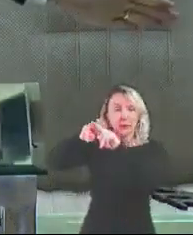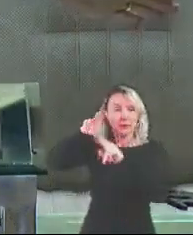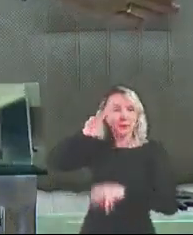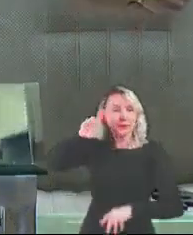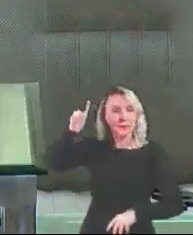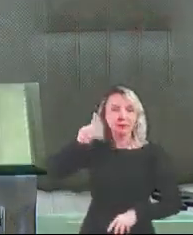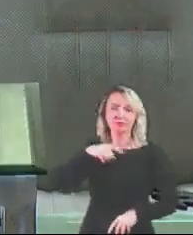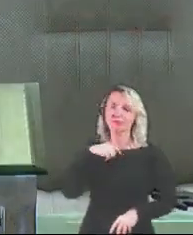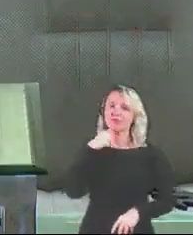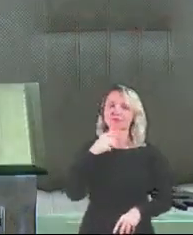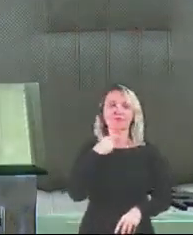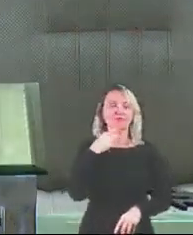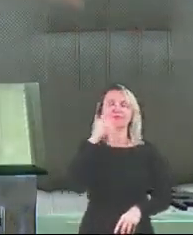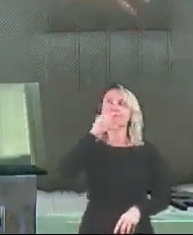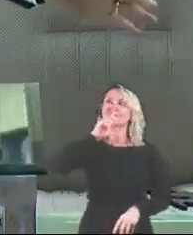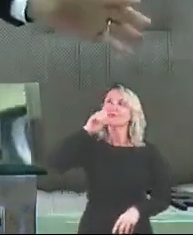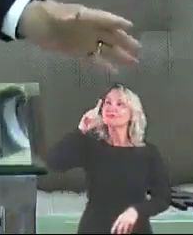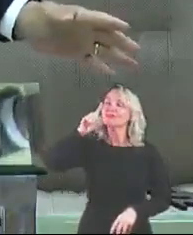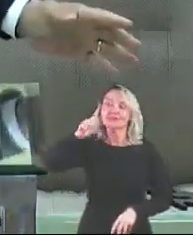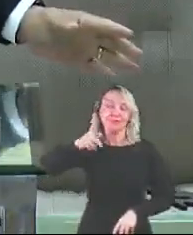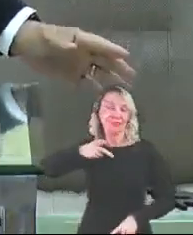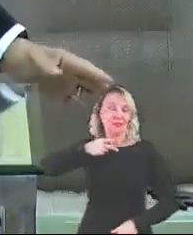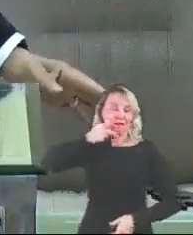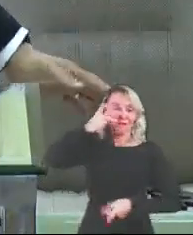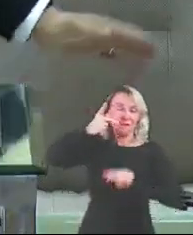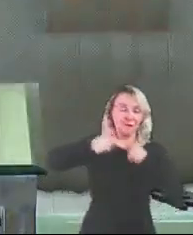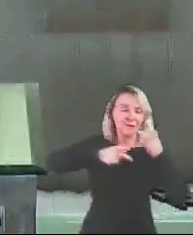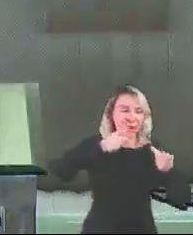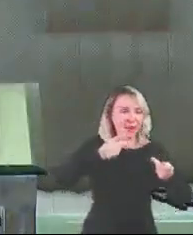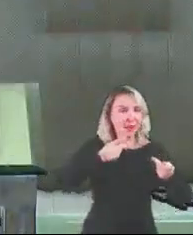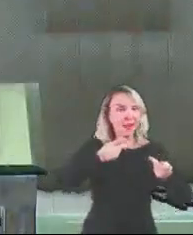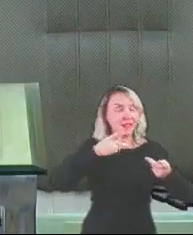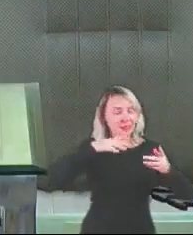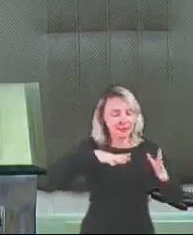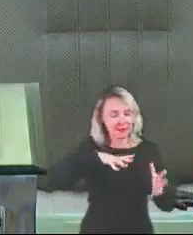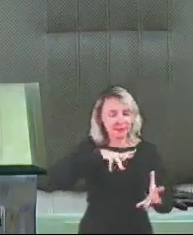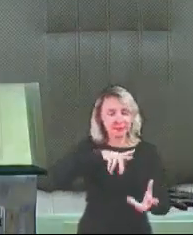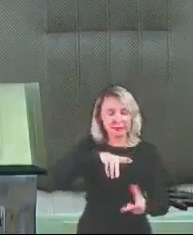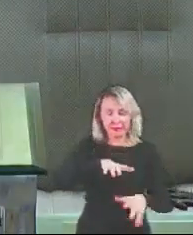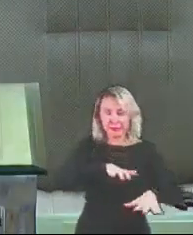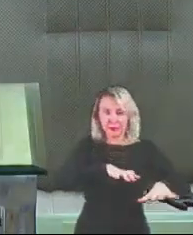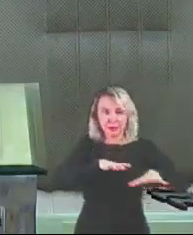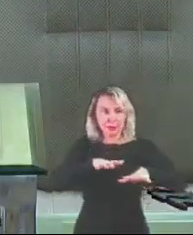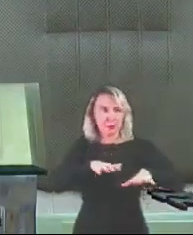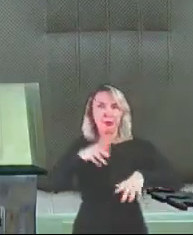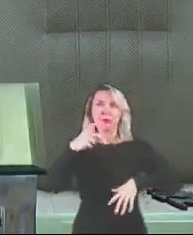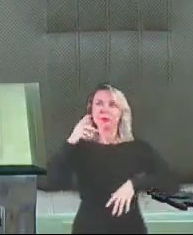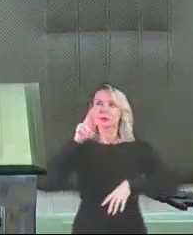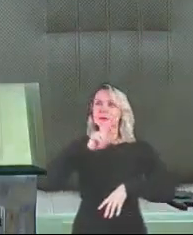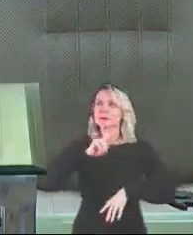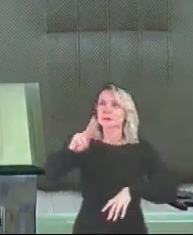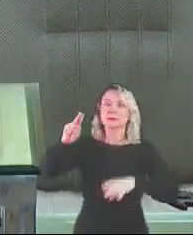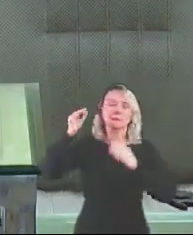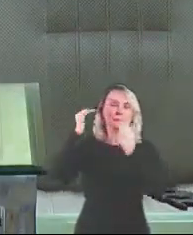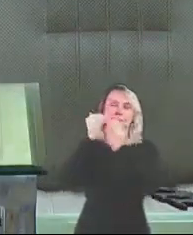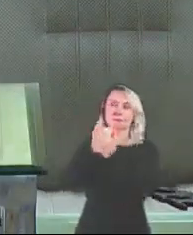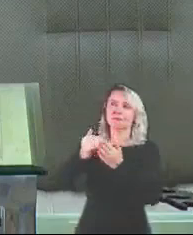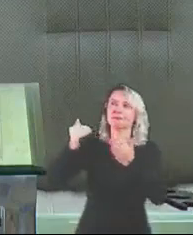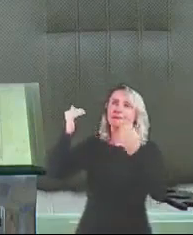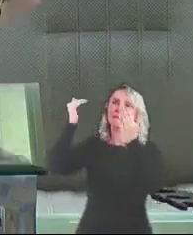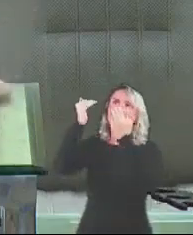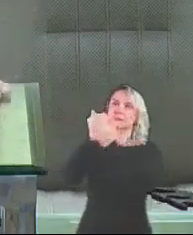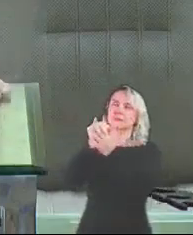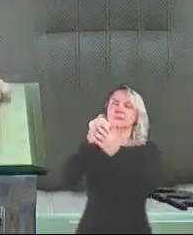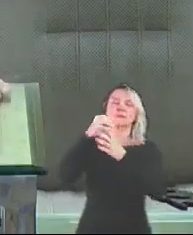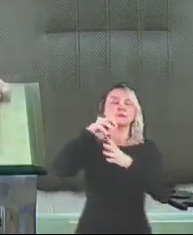sua boca, a terra treme, os montes se abalam e o seu nome é glorificado no meio das